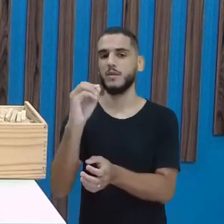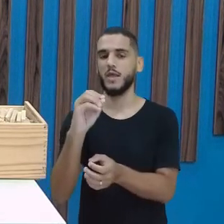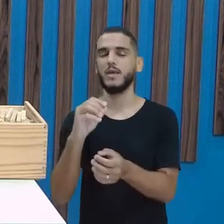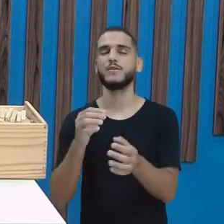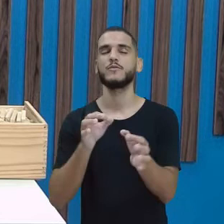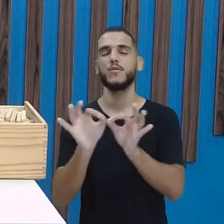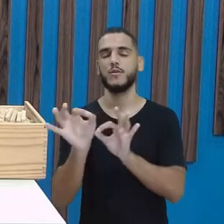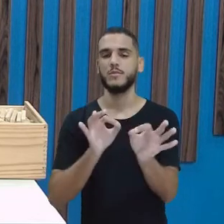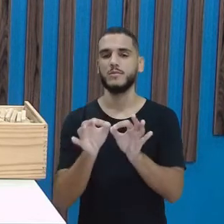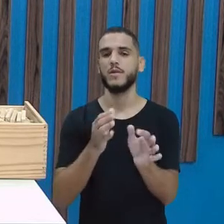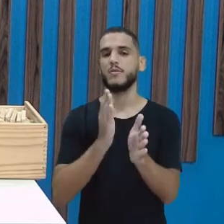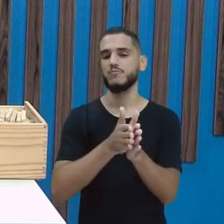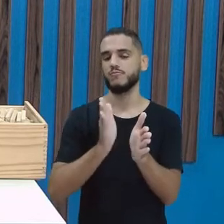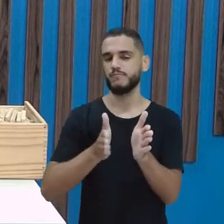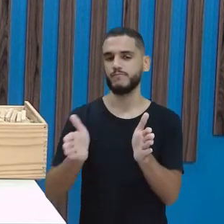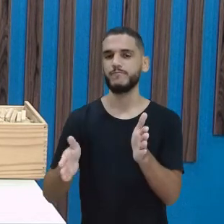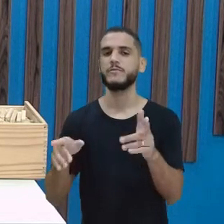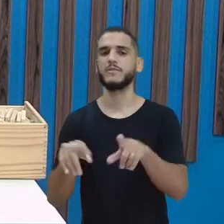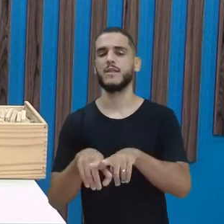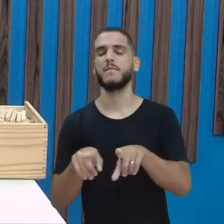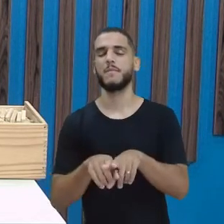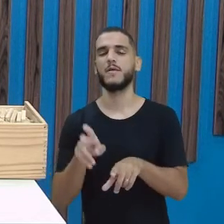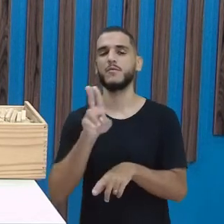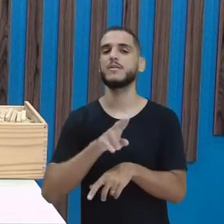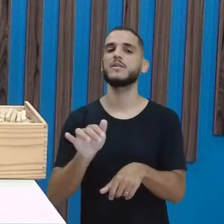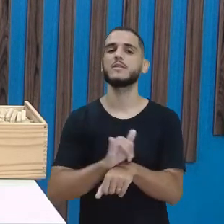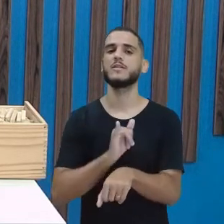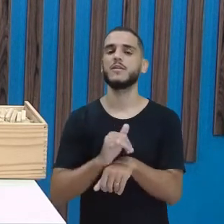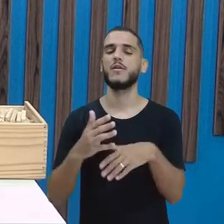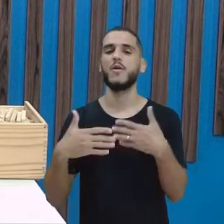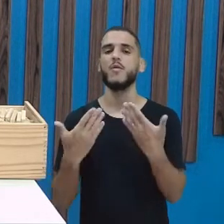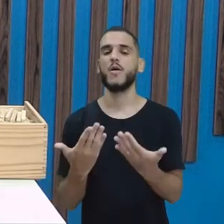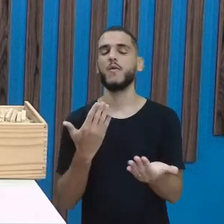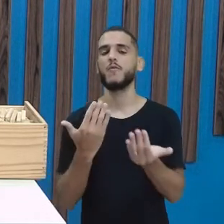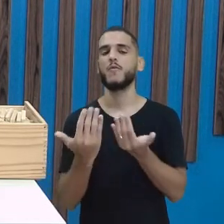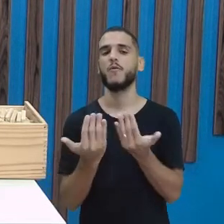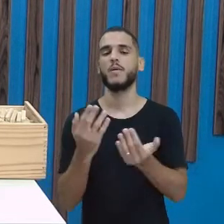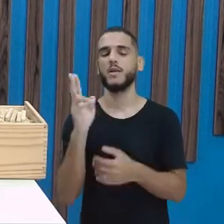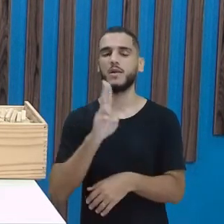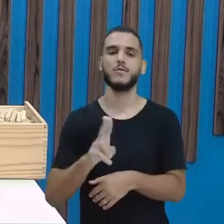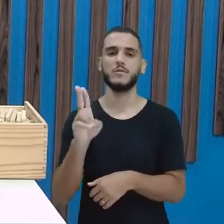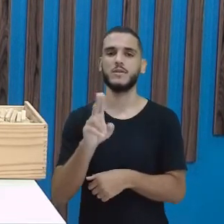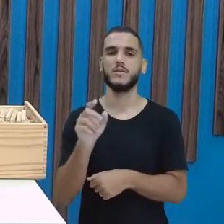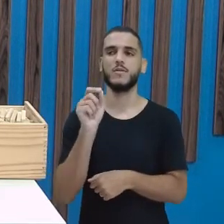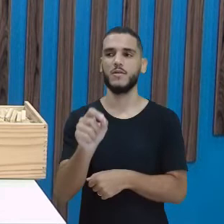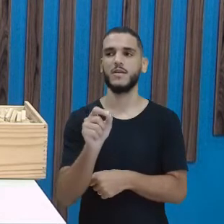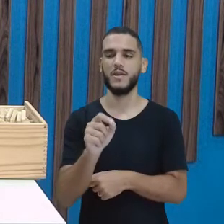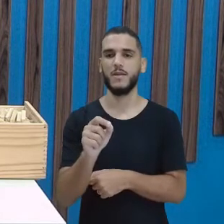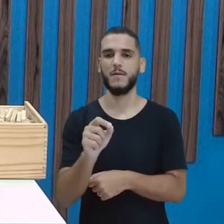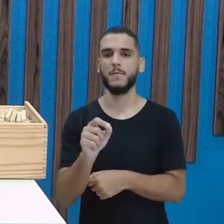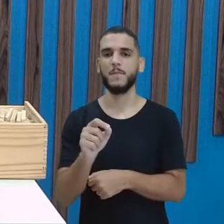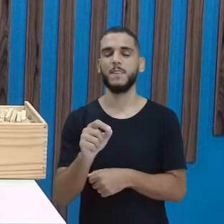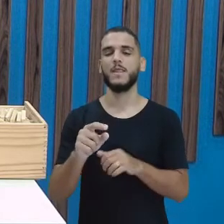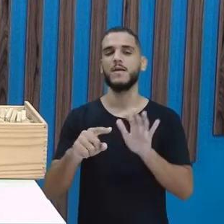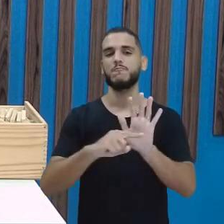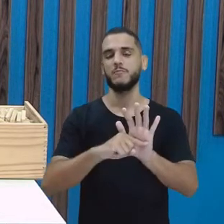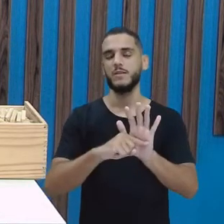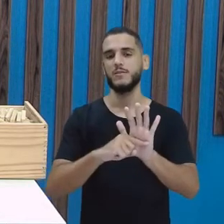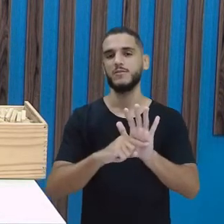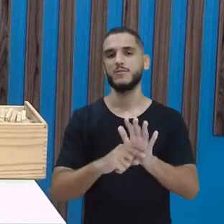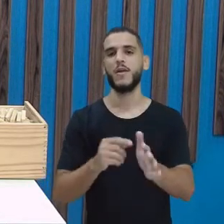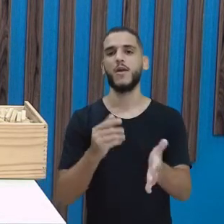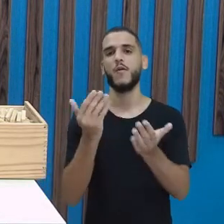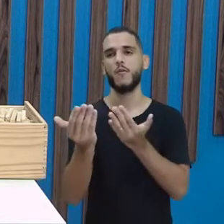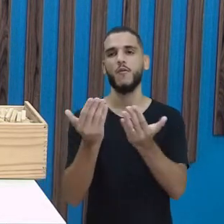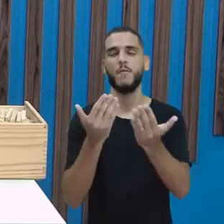certo? Vocês podem também fazer essa comparação usando a subtração, tá? E